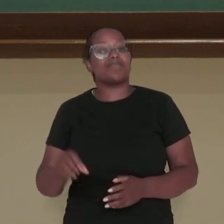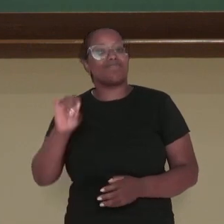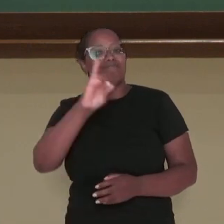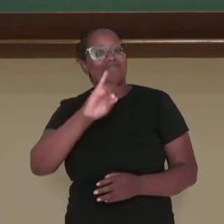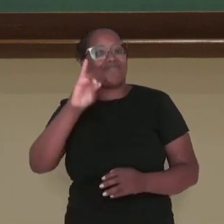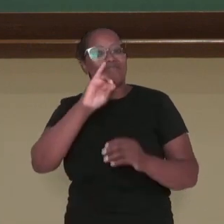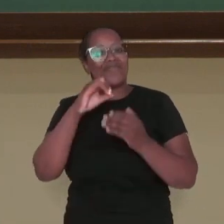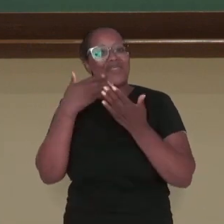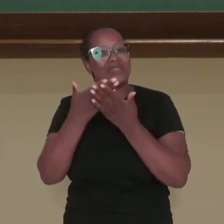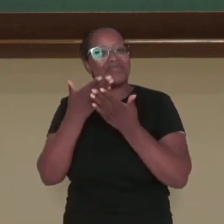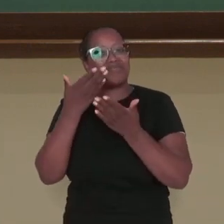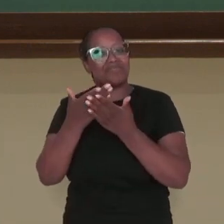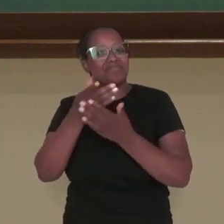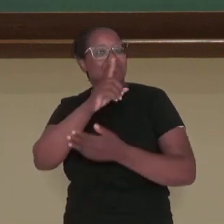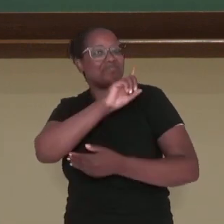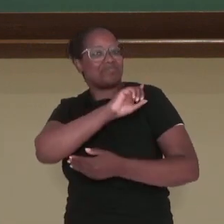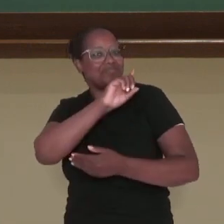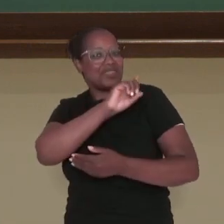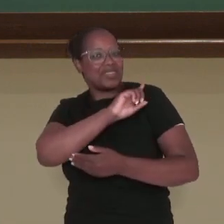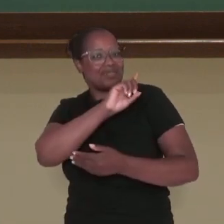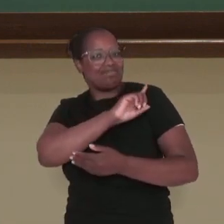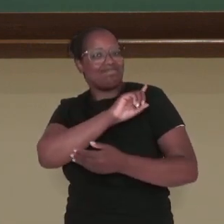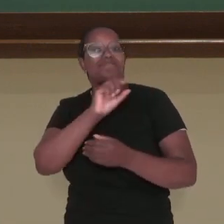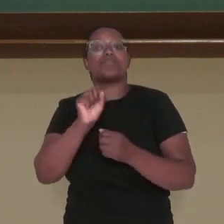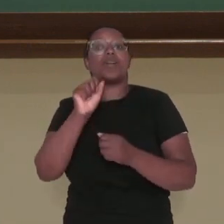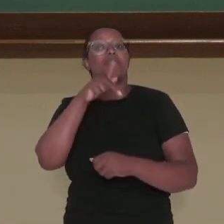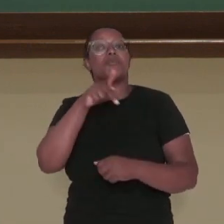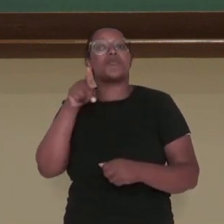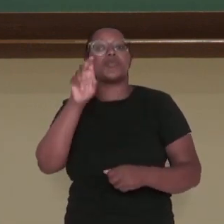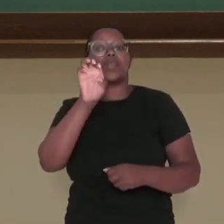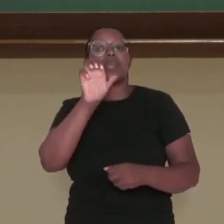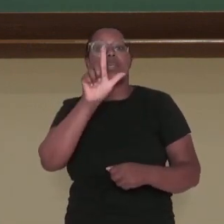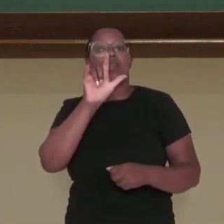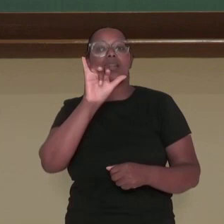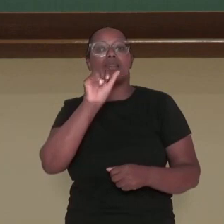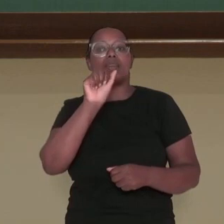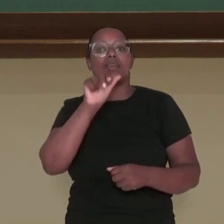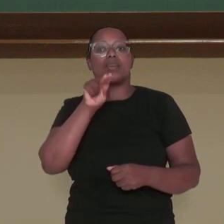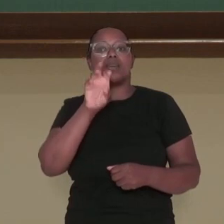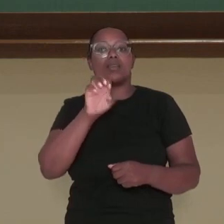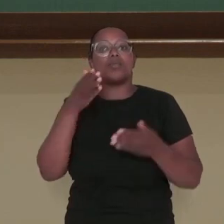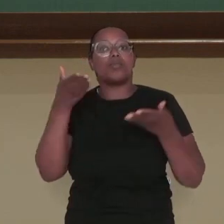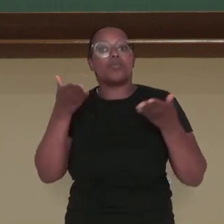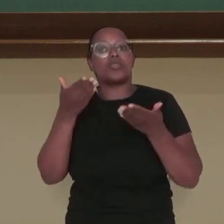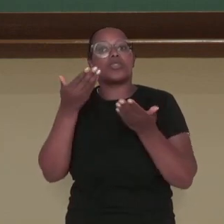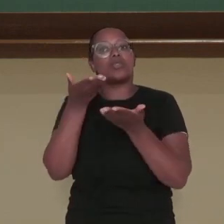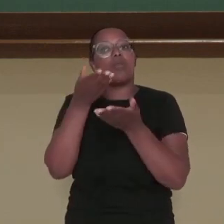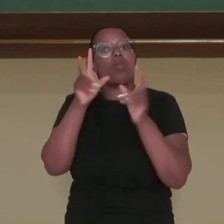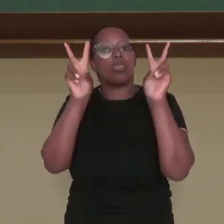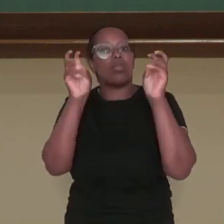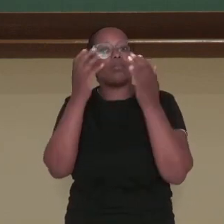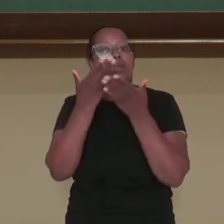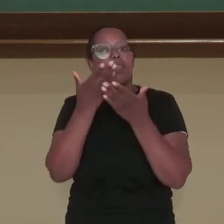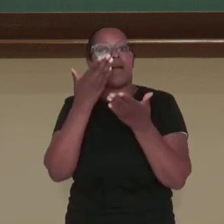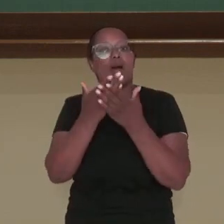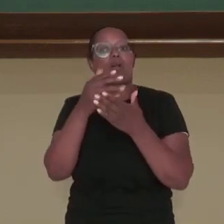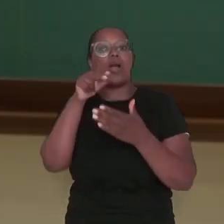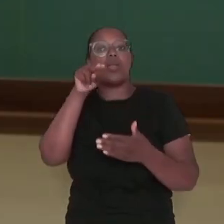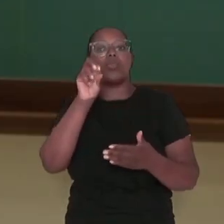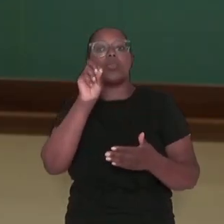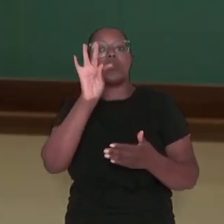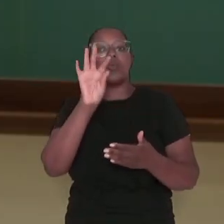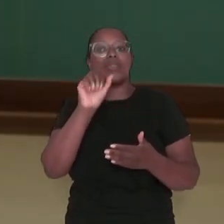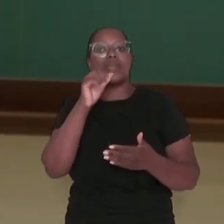Olá, estudante da primeira série, eu sou a professora Eliane e nessa aula nós vamos falar sobre notação científica. Então,